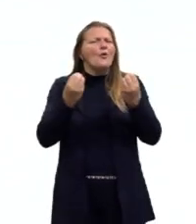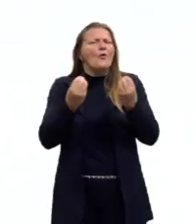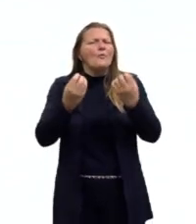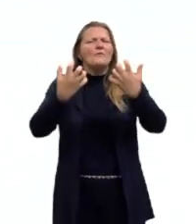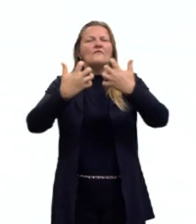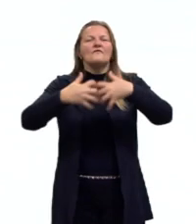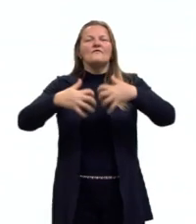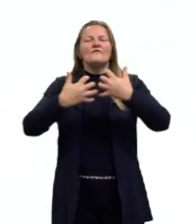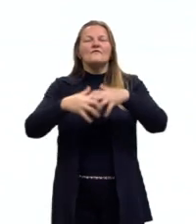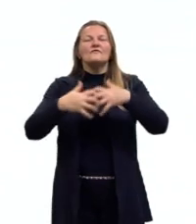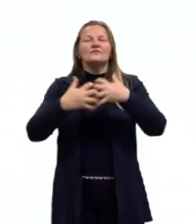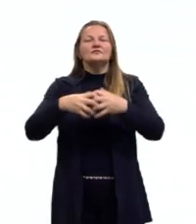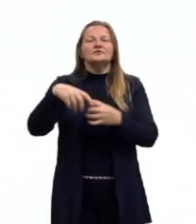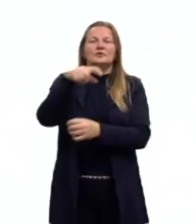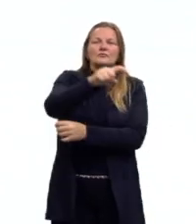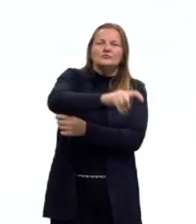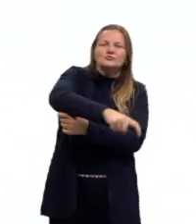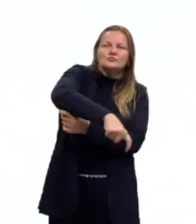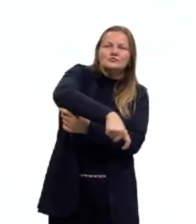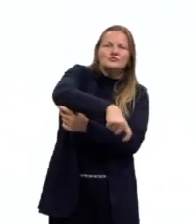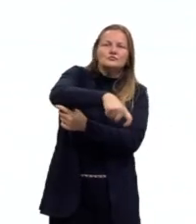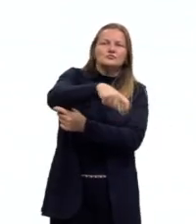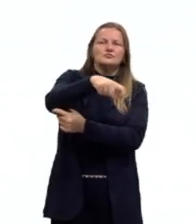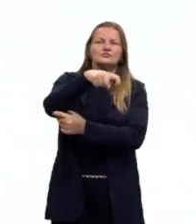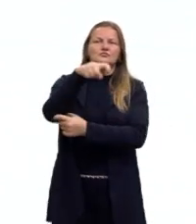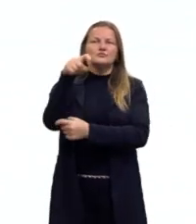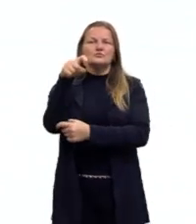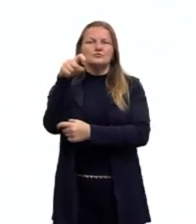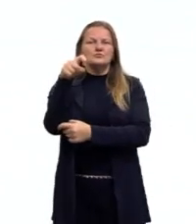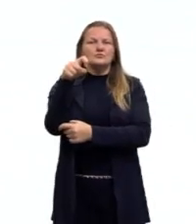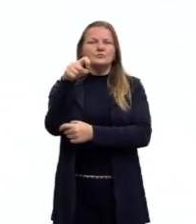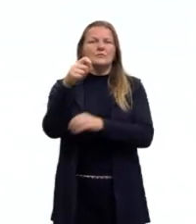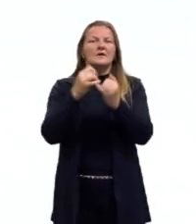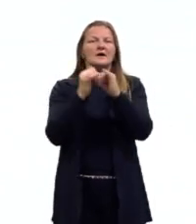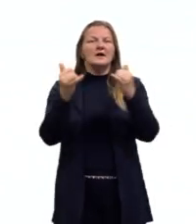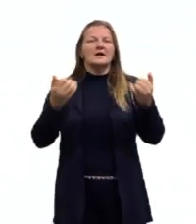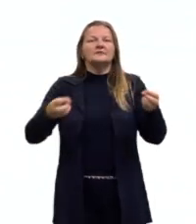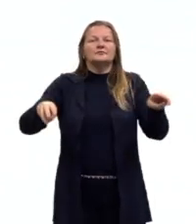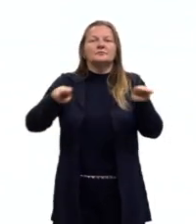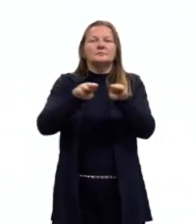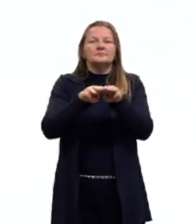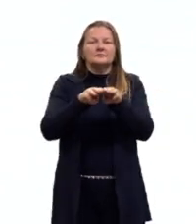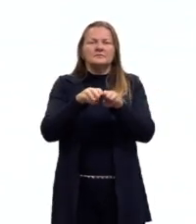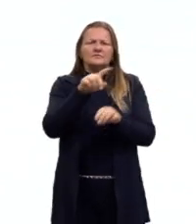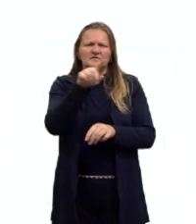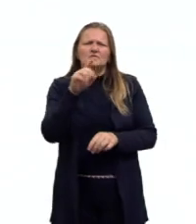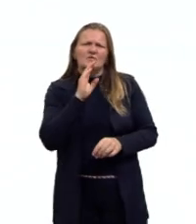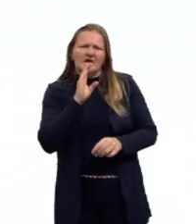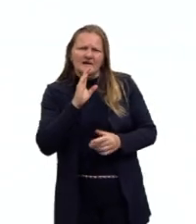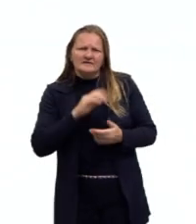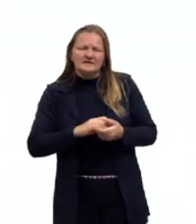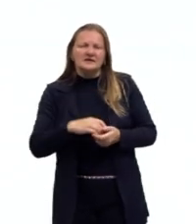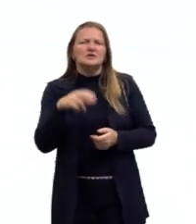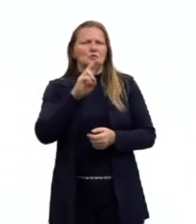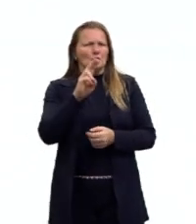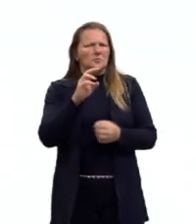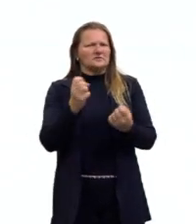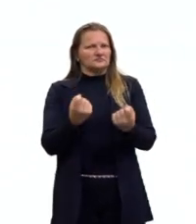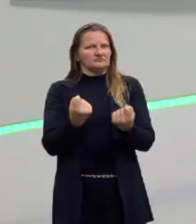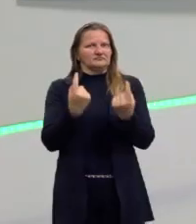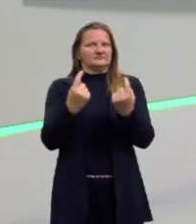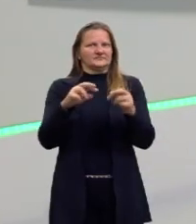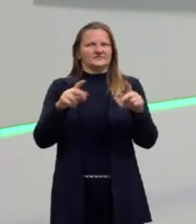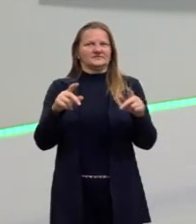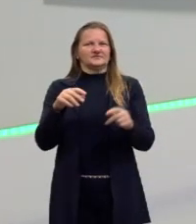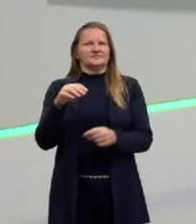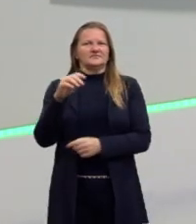funciona um guindaste eletromagnético? Talvez vocês não tenham conhecido, né, por esse nome, enfim,